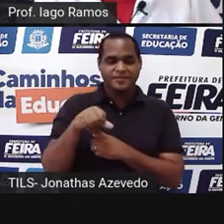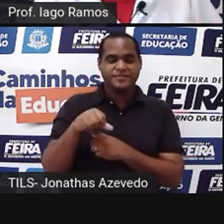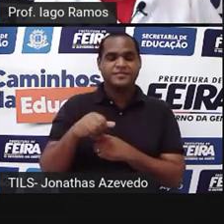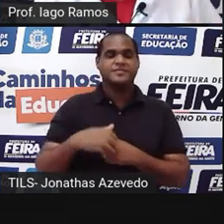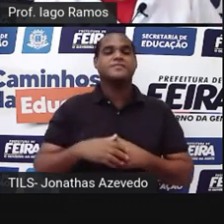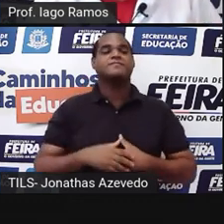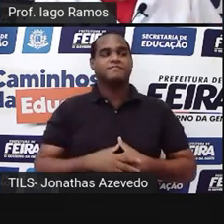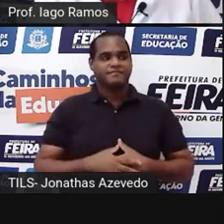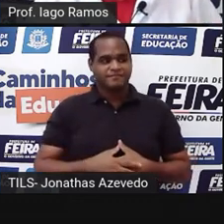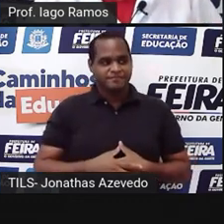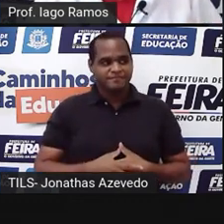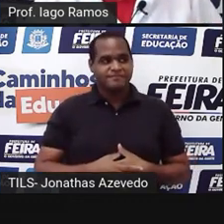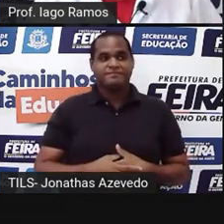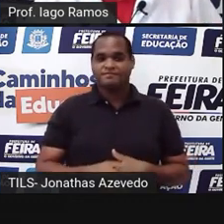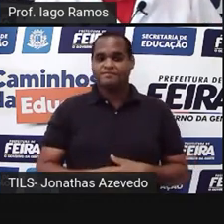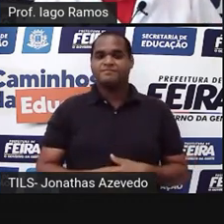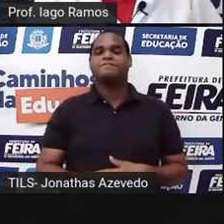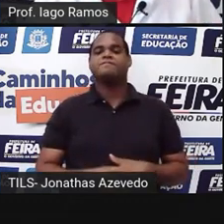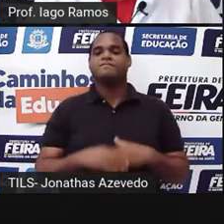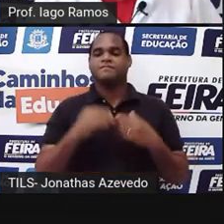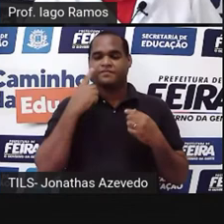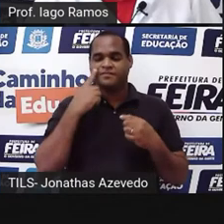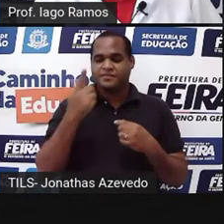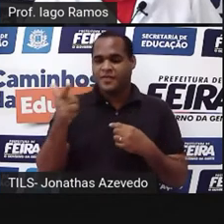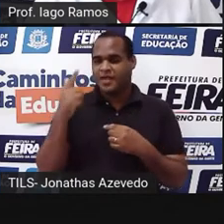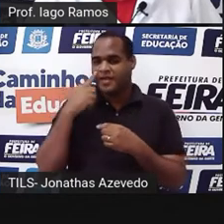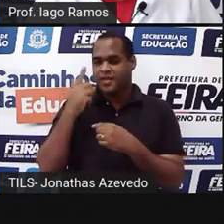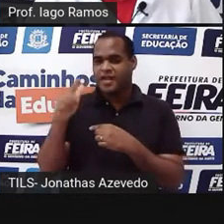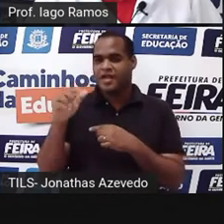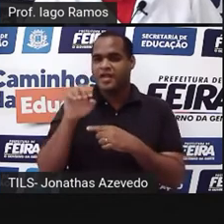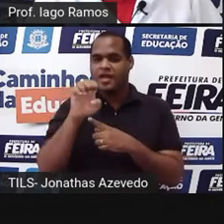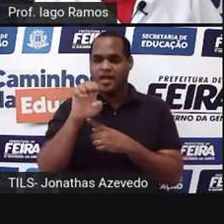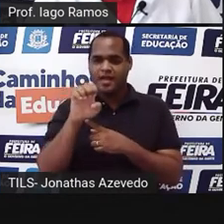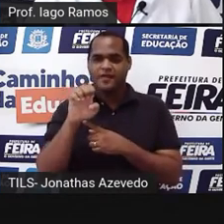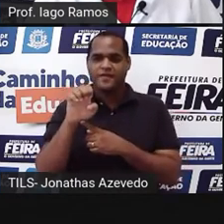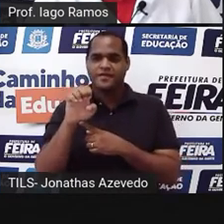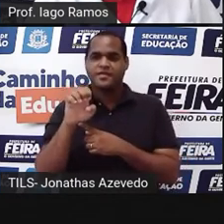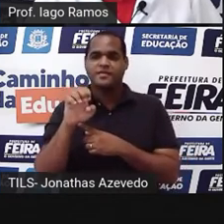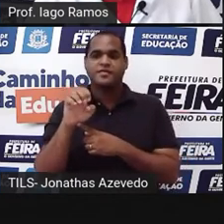33,69 graus. O ângulozinho formado aqui no vértice E,